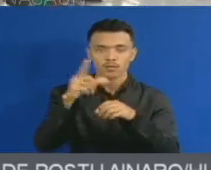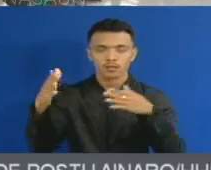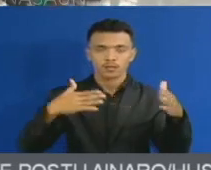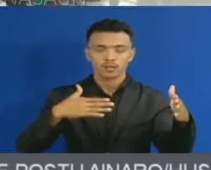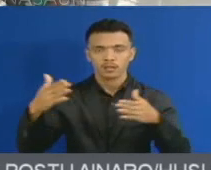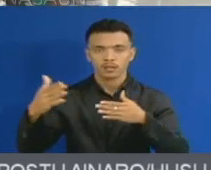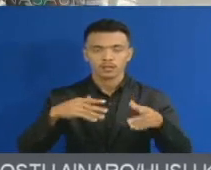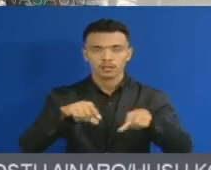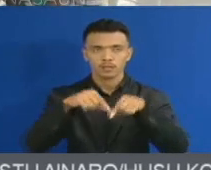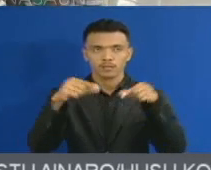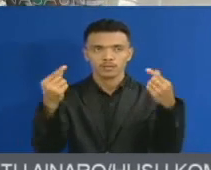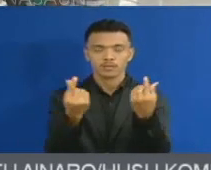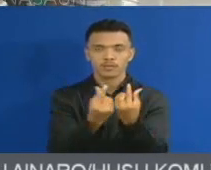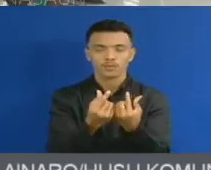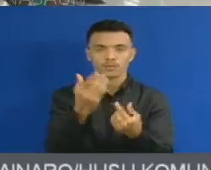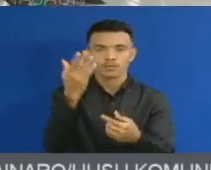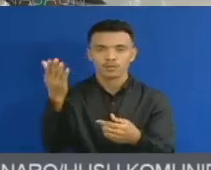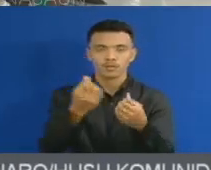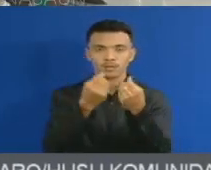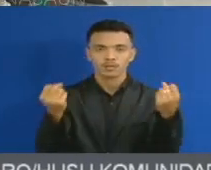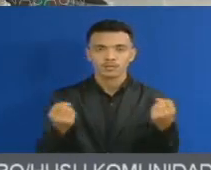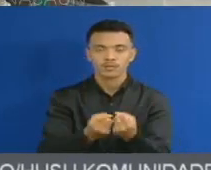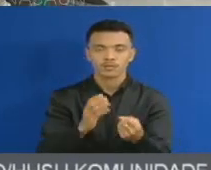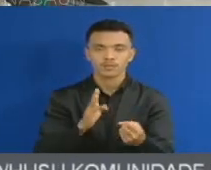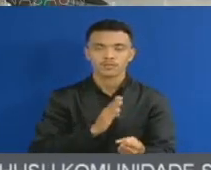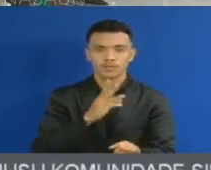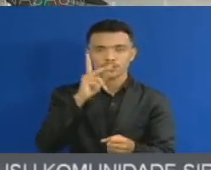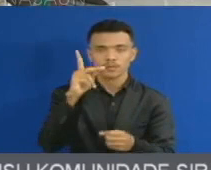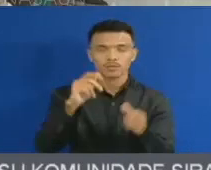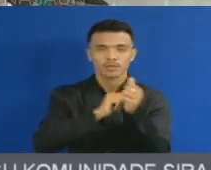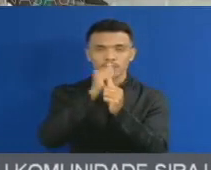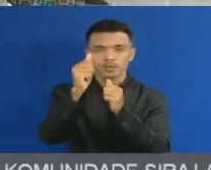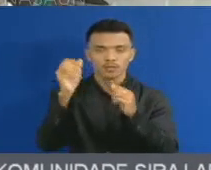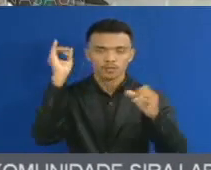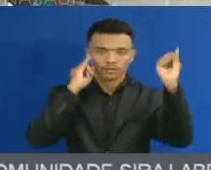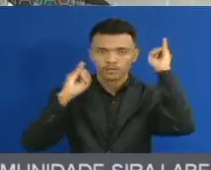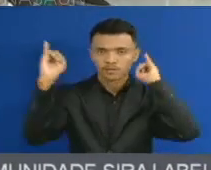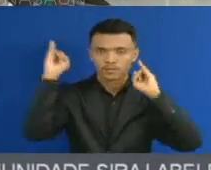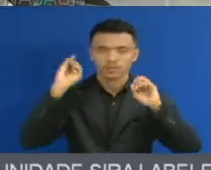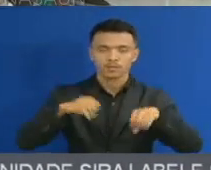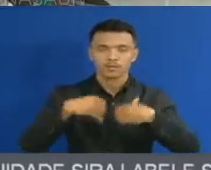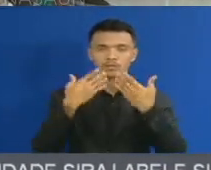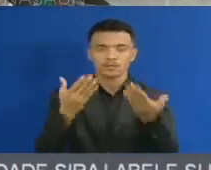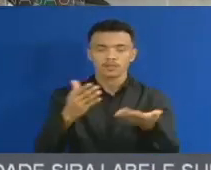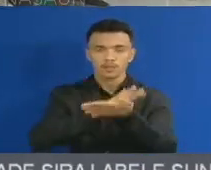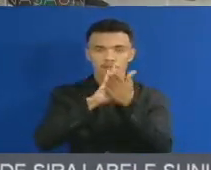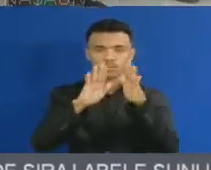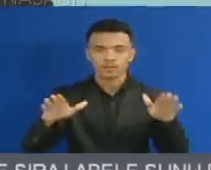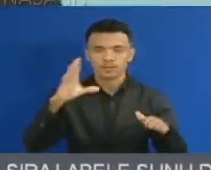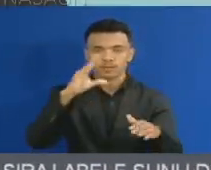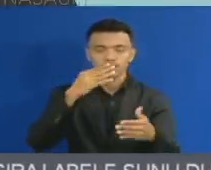Artes Marciais no Arte Rituais e Hesuku Bebonuk, onde socializa informação o encerramento em paz na unidade e Hesuku